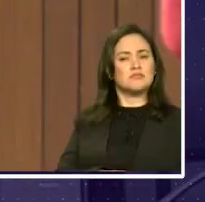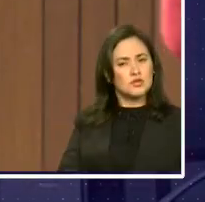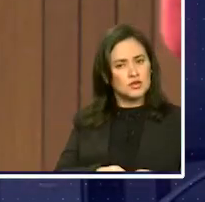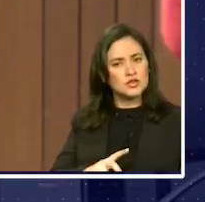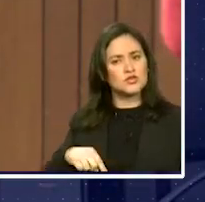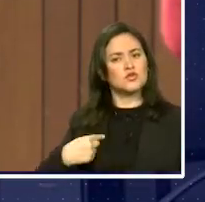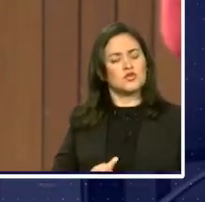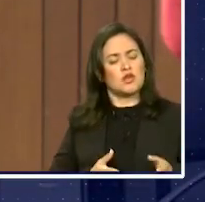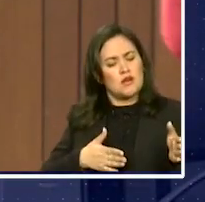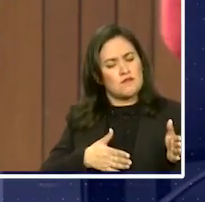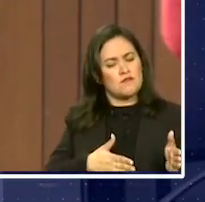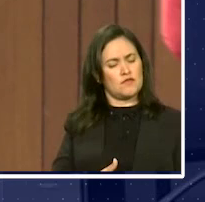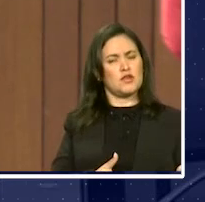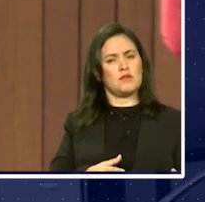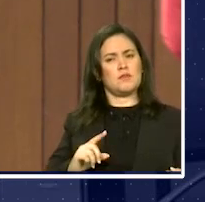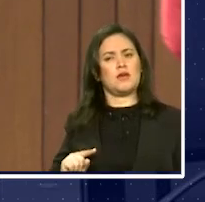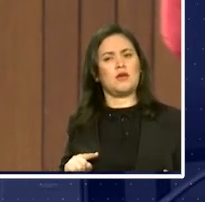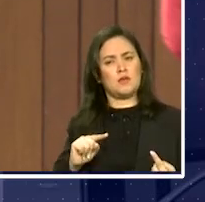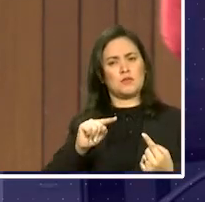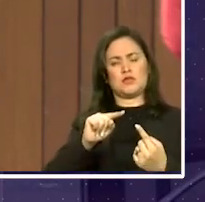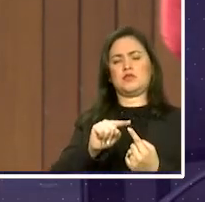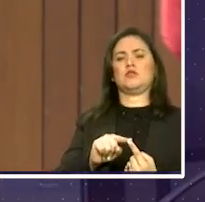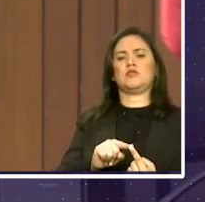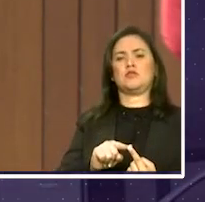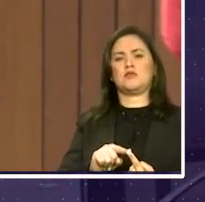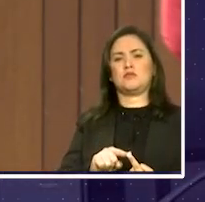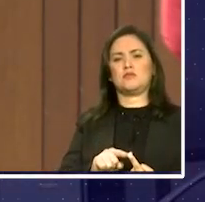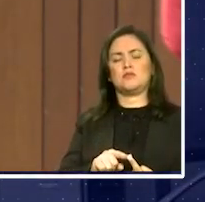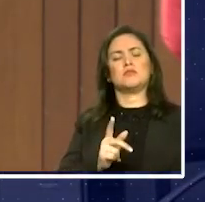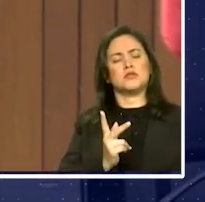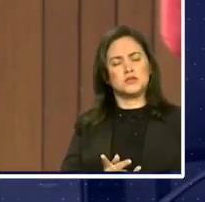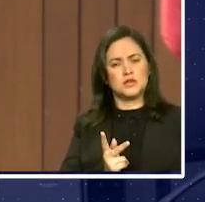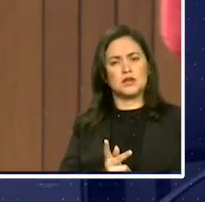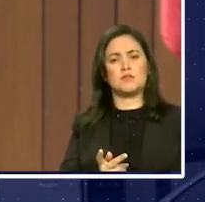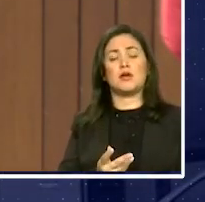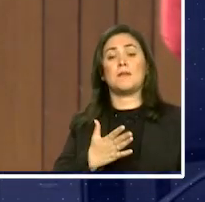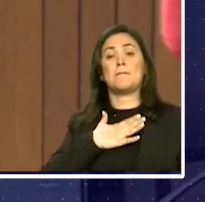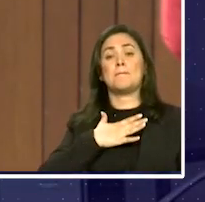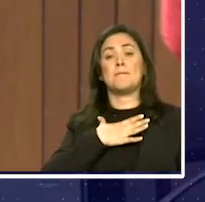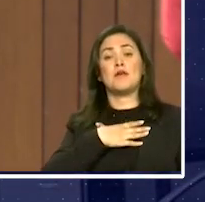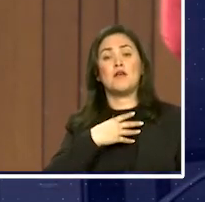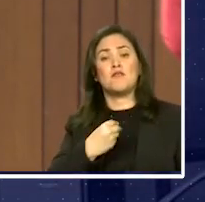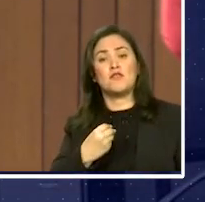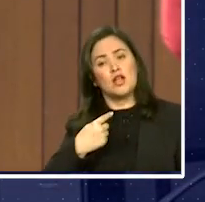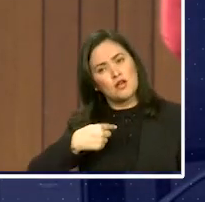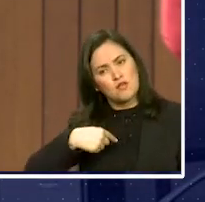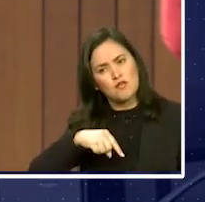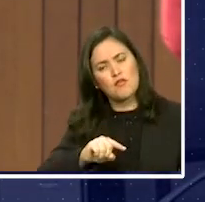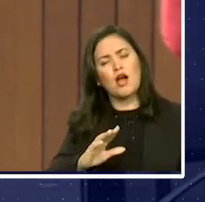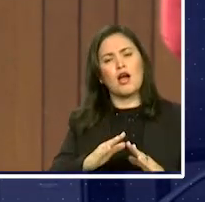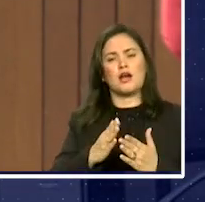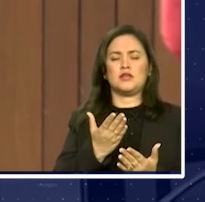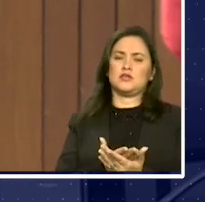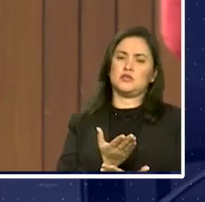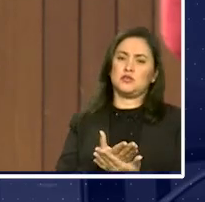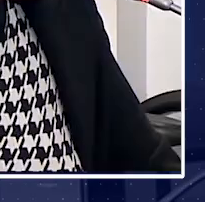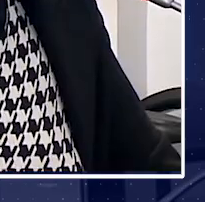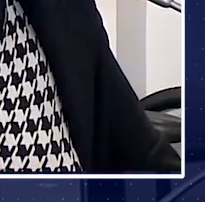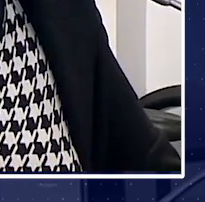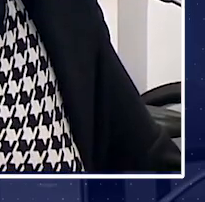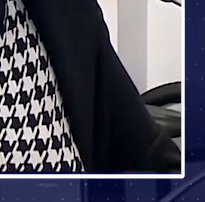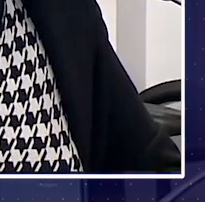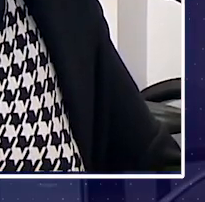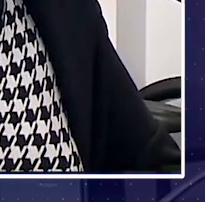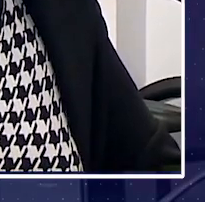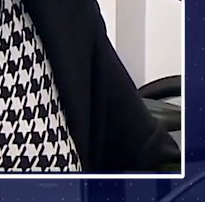deputado Dr. Iglesio, que trata sobre voos diretos entre São Luís e Imperatriz e também São Luís e Teresina. Na